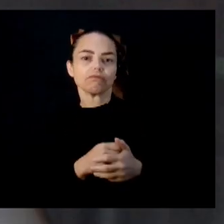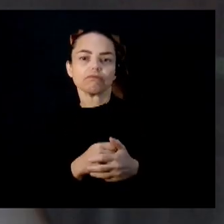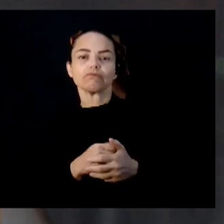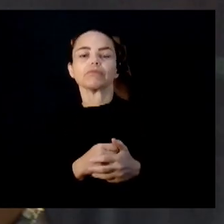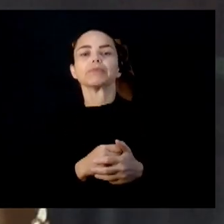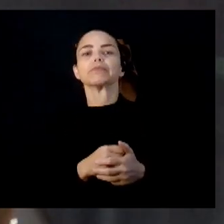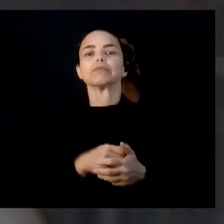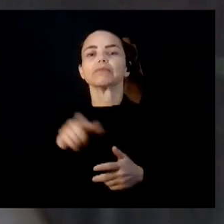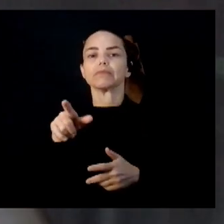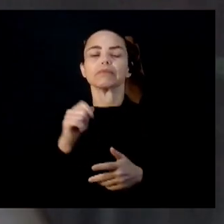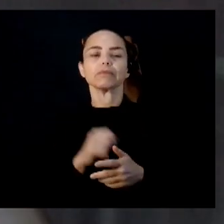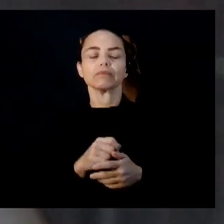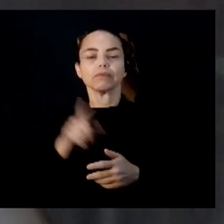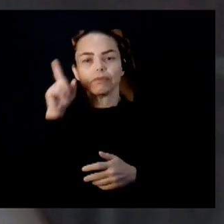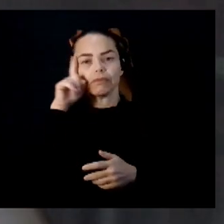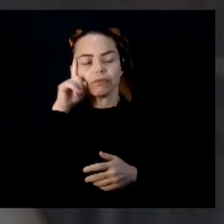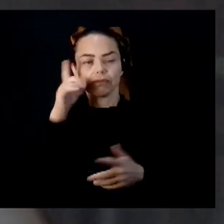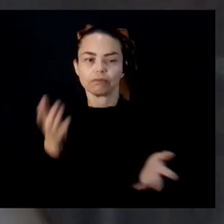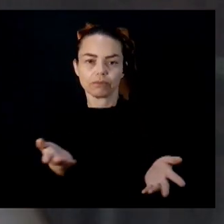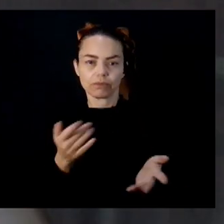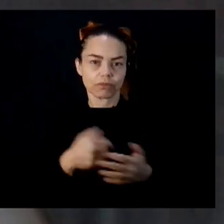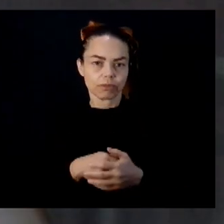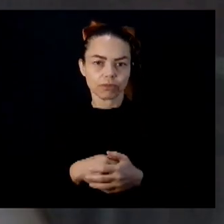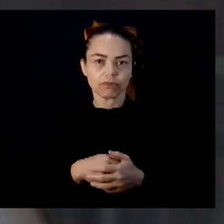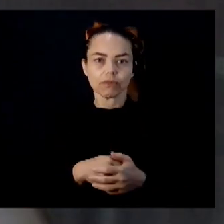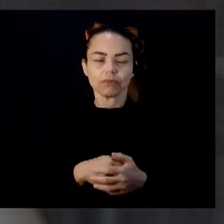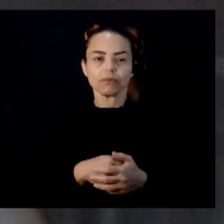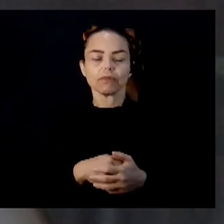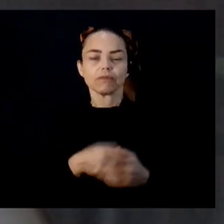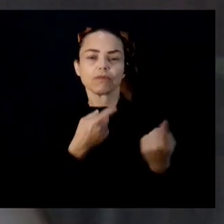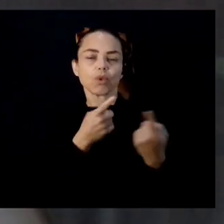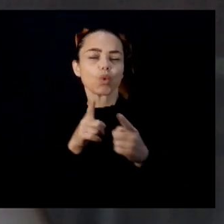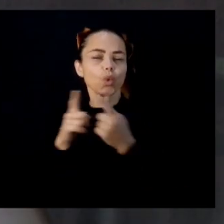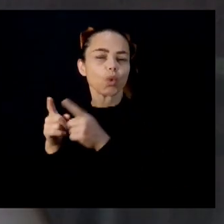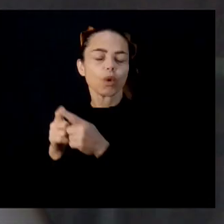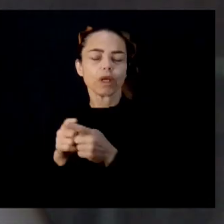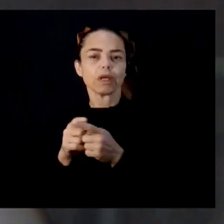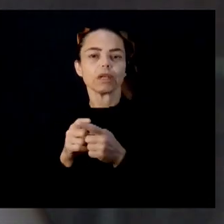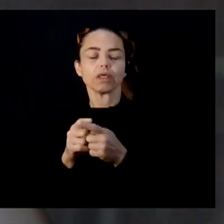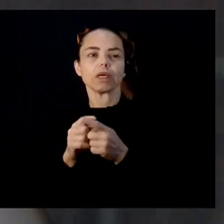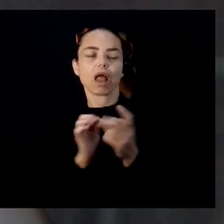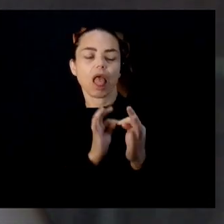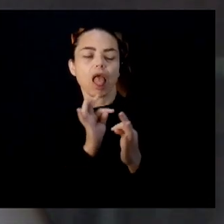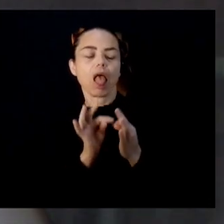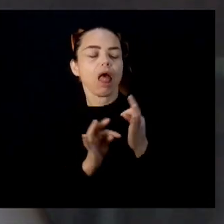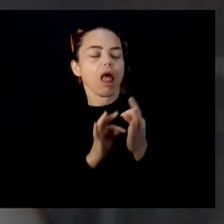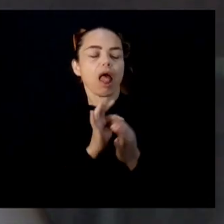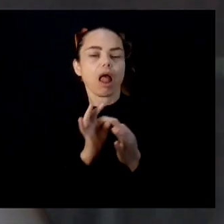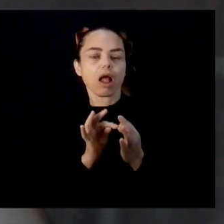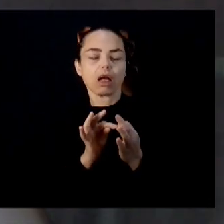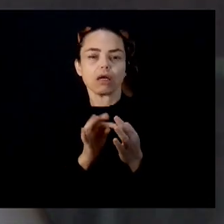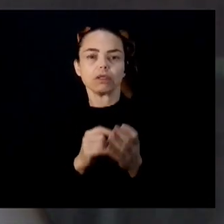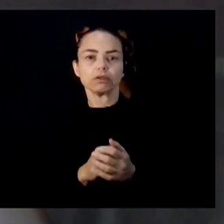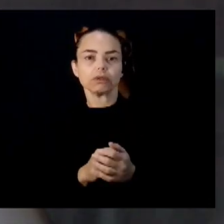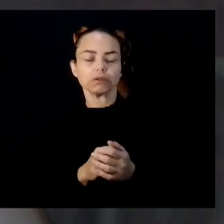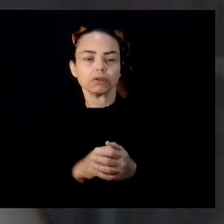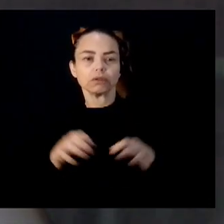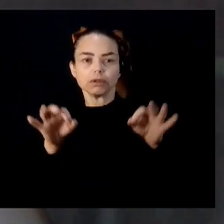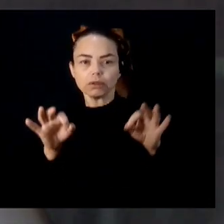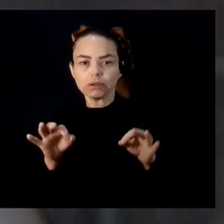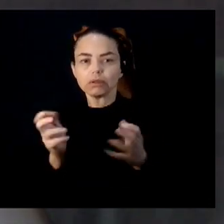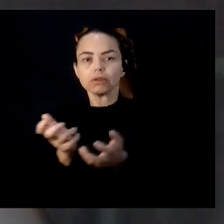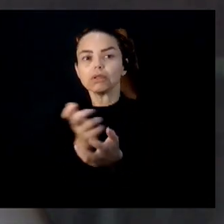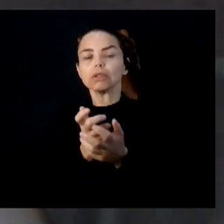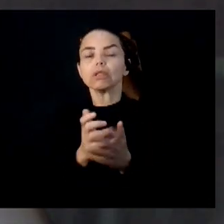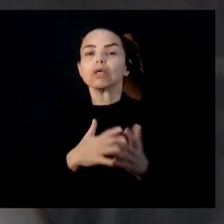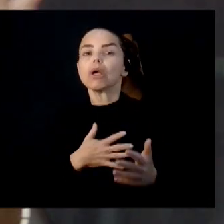falando da rotina do cotidiano, mas e as provocações de erotismo? Porque não adianta, às vezes, necessariamente criar um jantar surpresa,